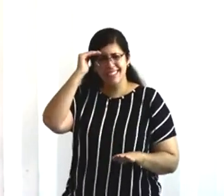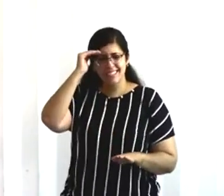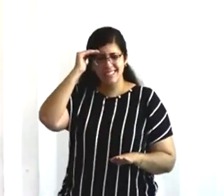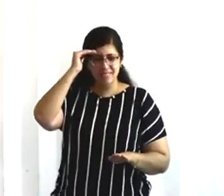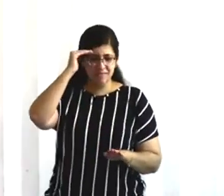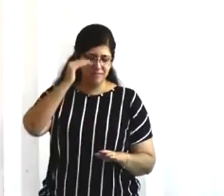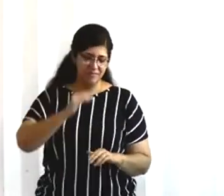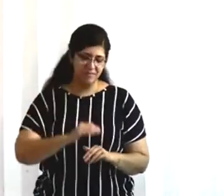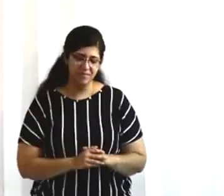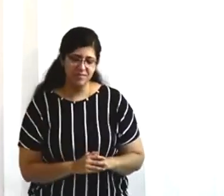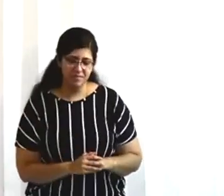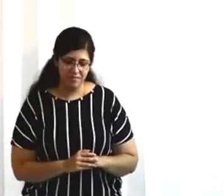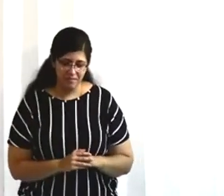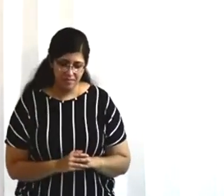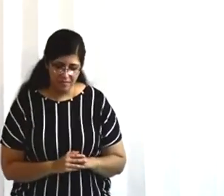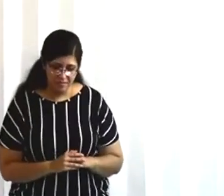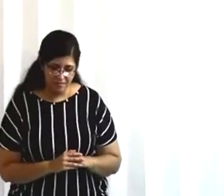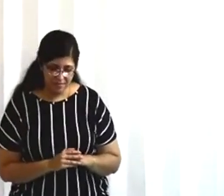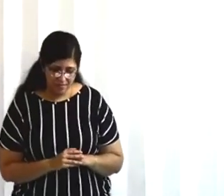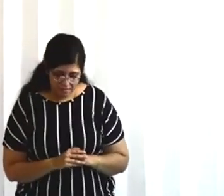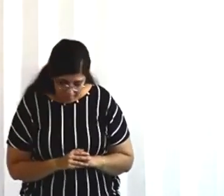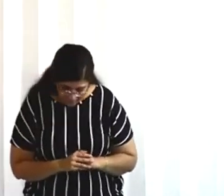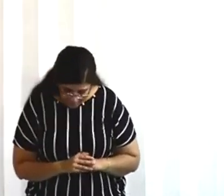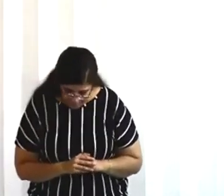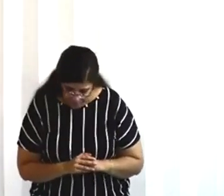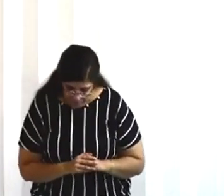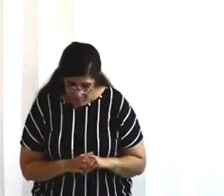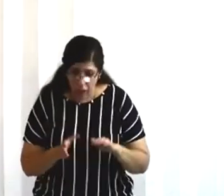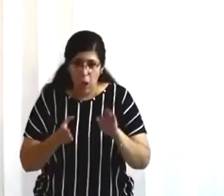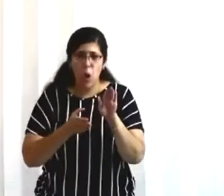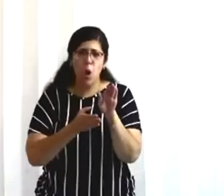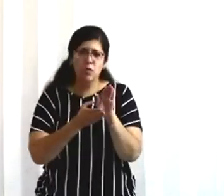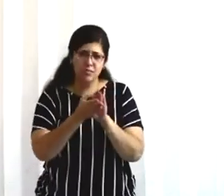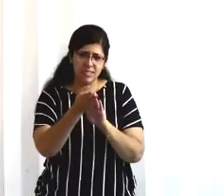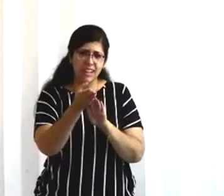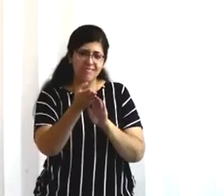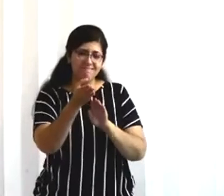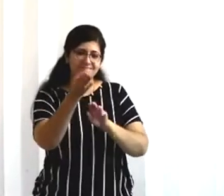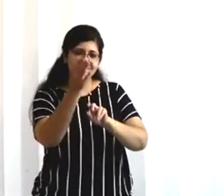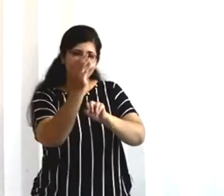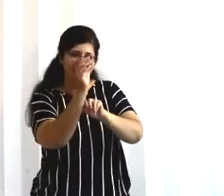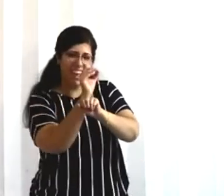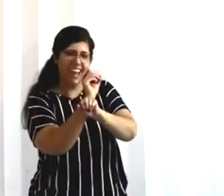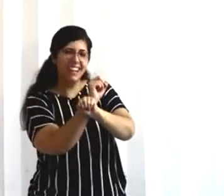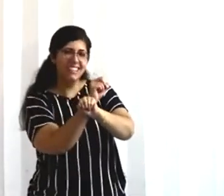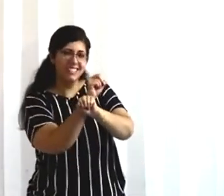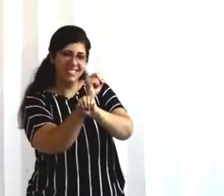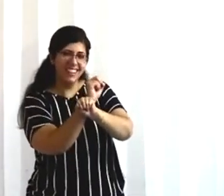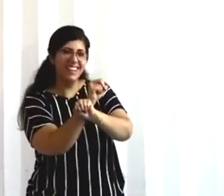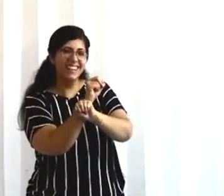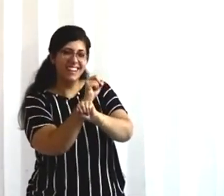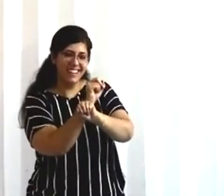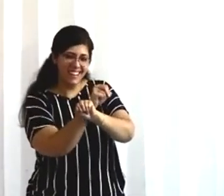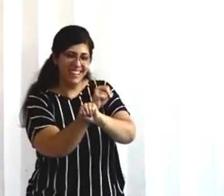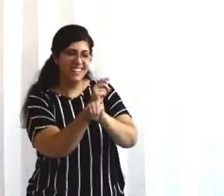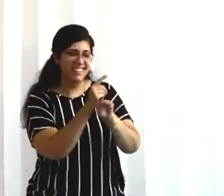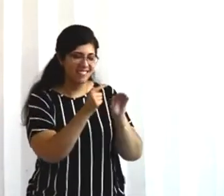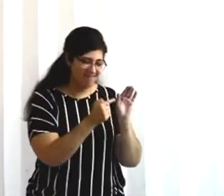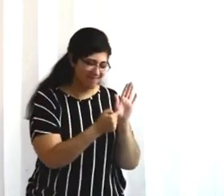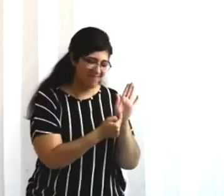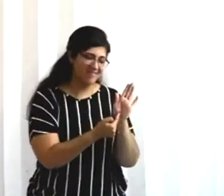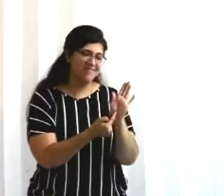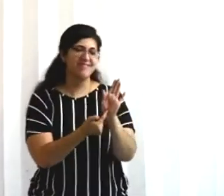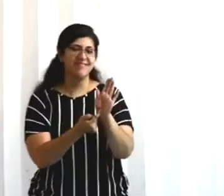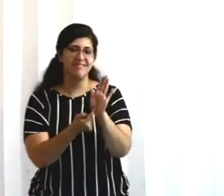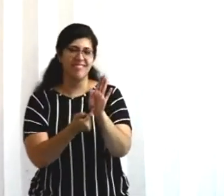conselhos que vão nos dar esperança, não passageira,